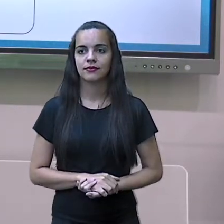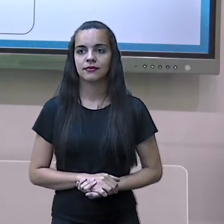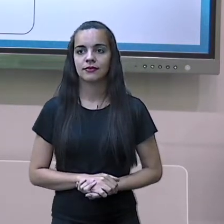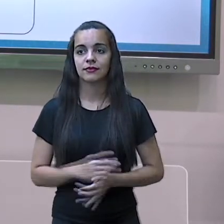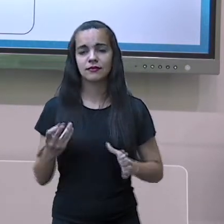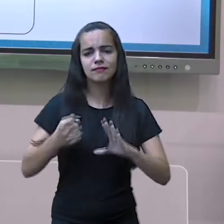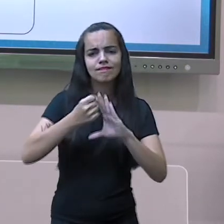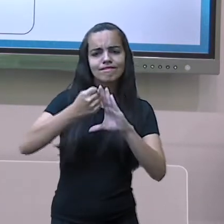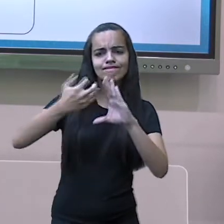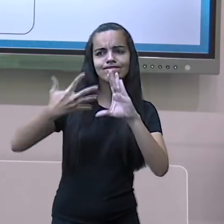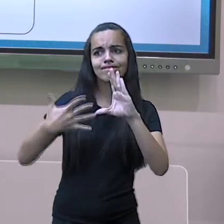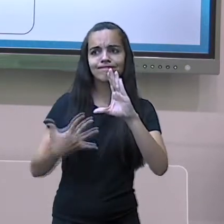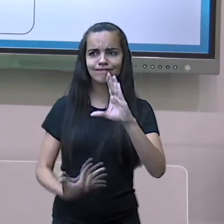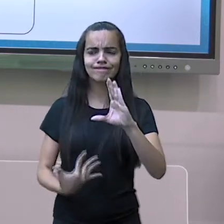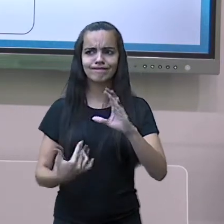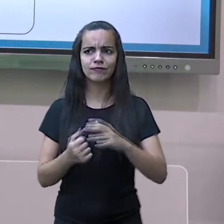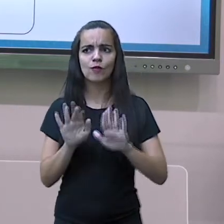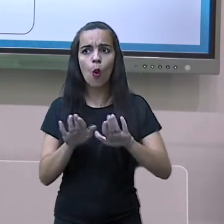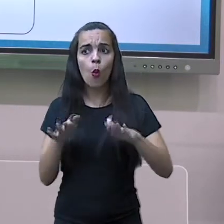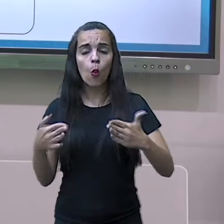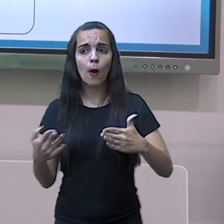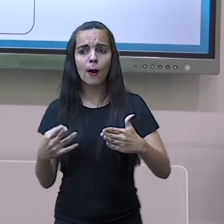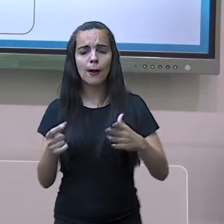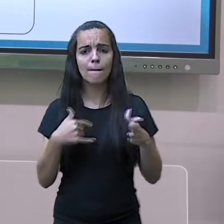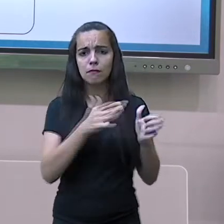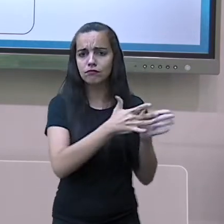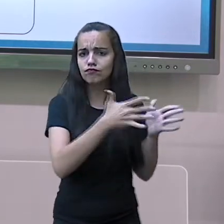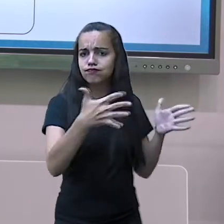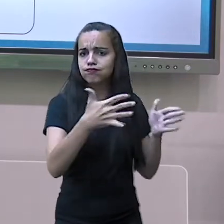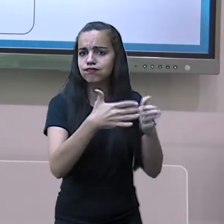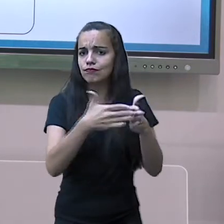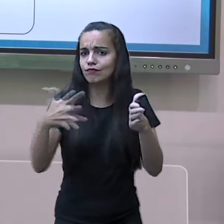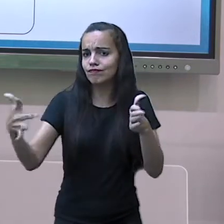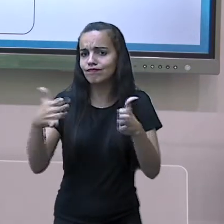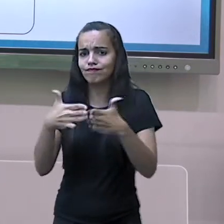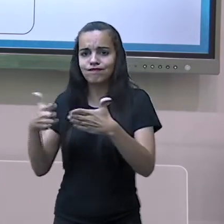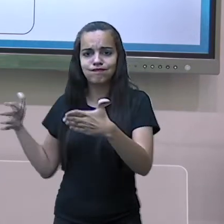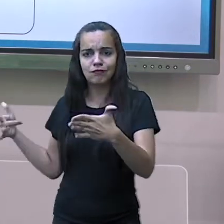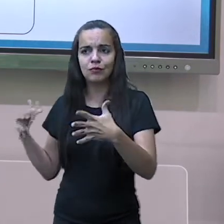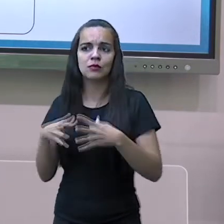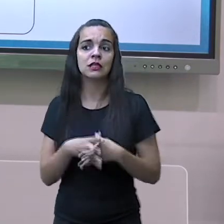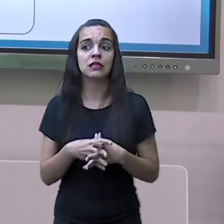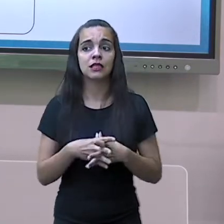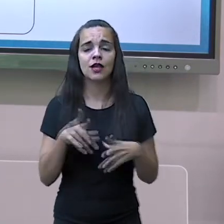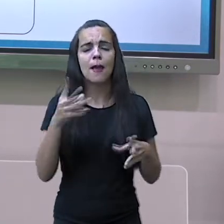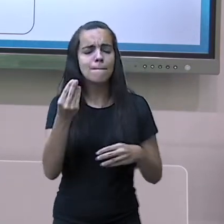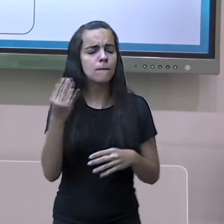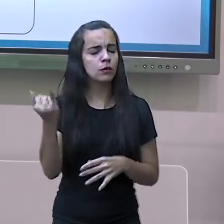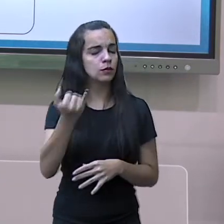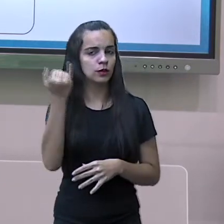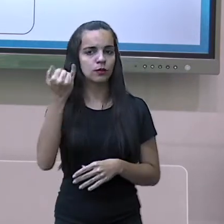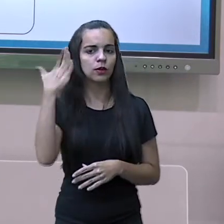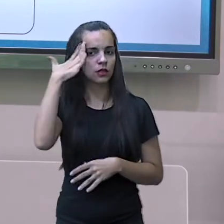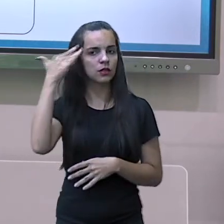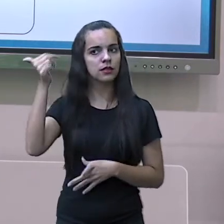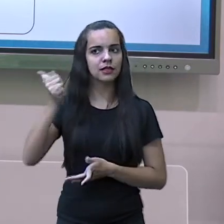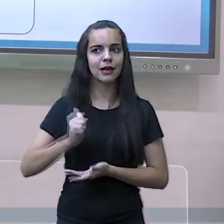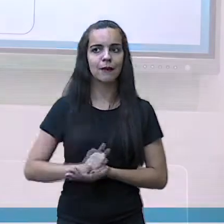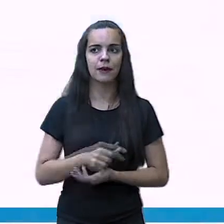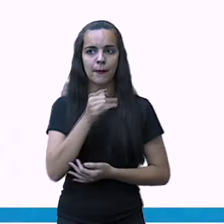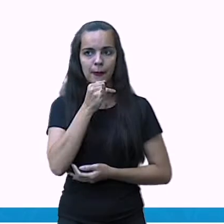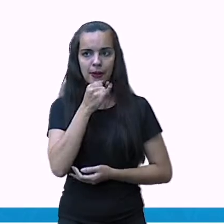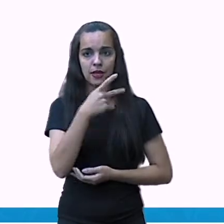A classificação quanto à periodicidade, ela é importante. Porque o rio